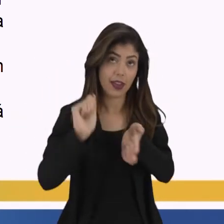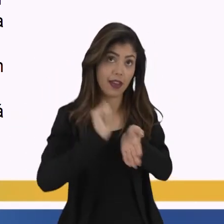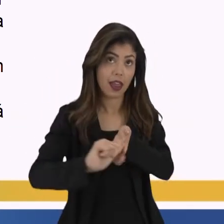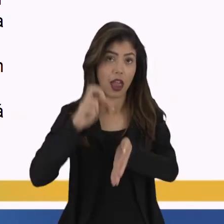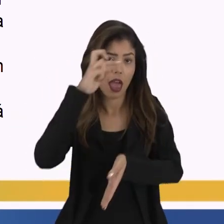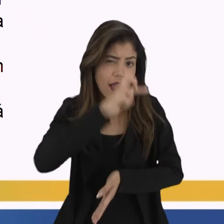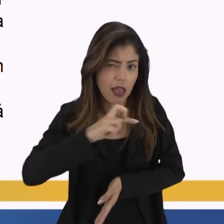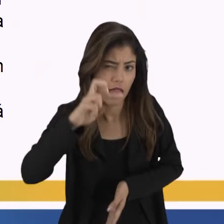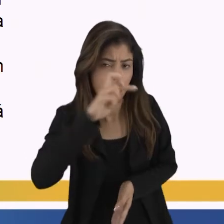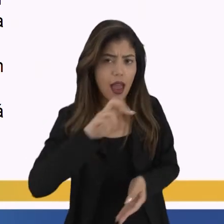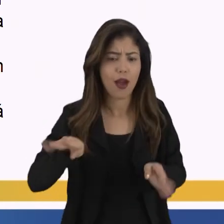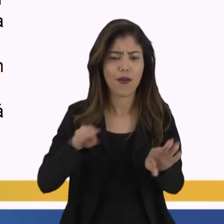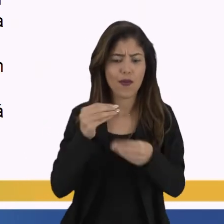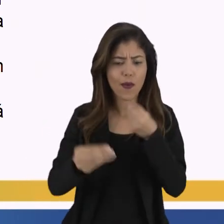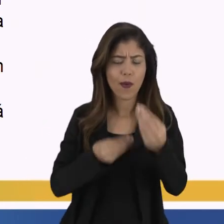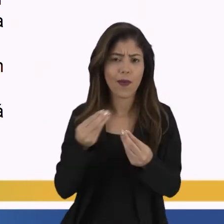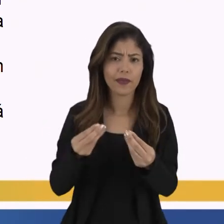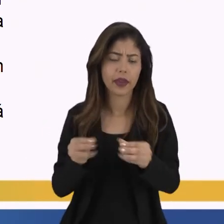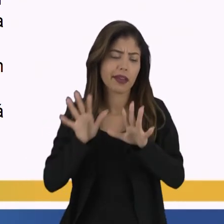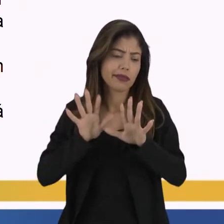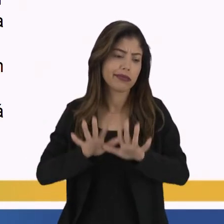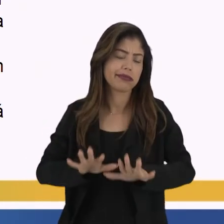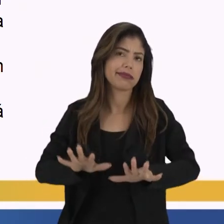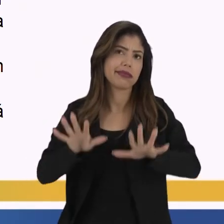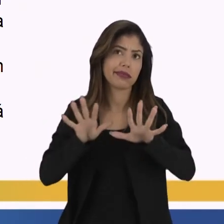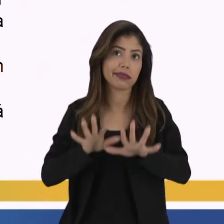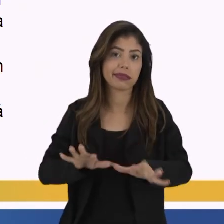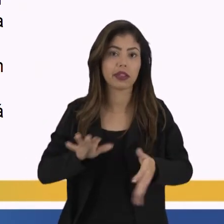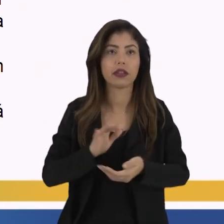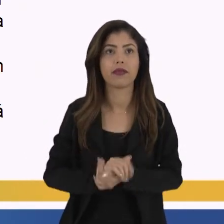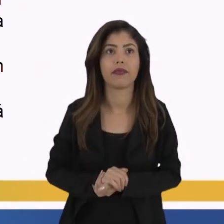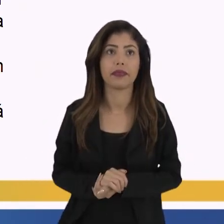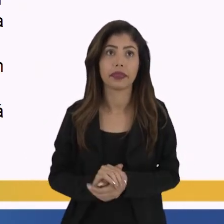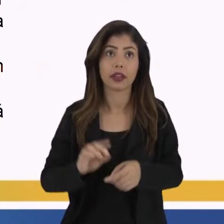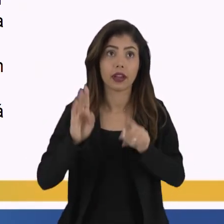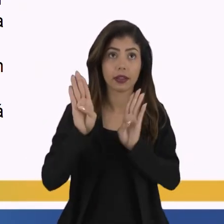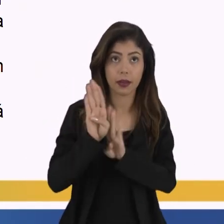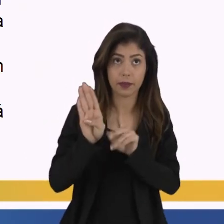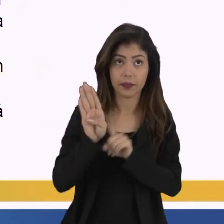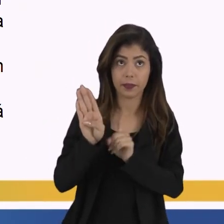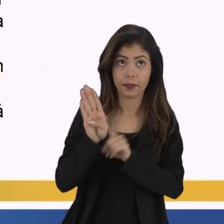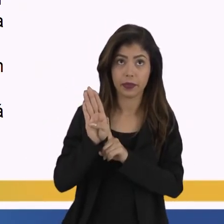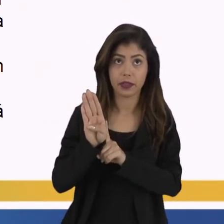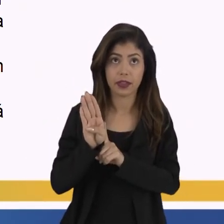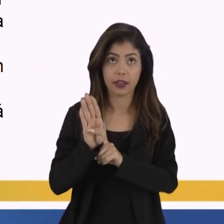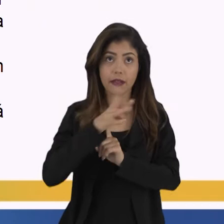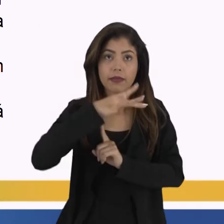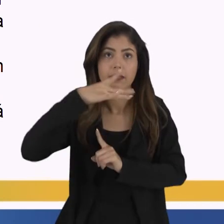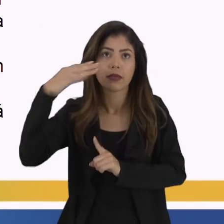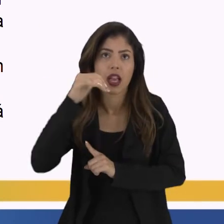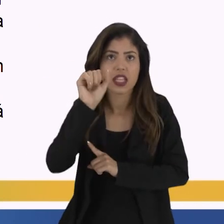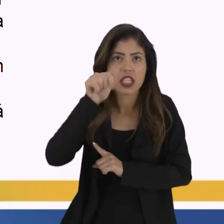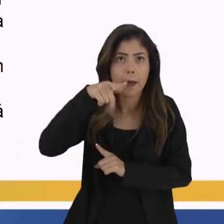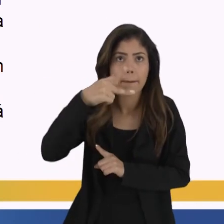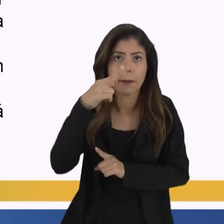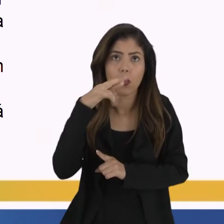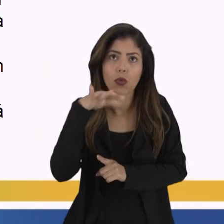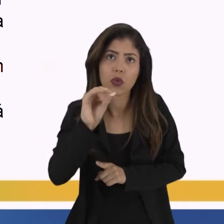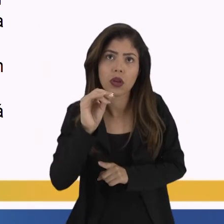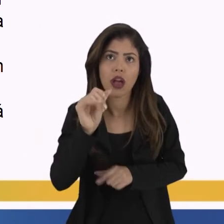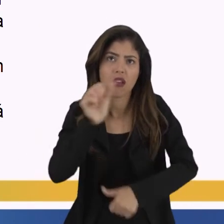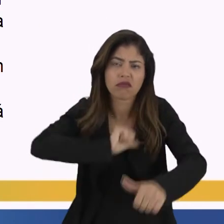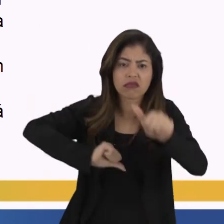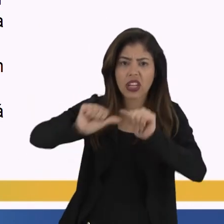analisa criticamente seu estilo irregular e vagaroso. Na letra B, afirma que o livro cheira a sepulcro, traz certa